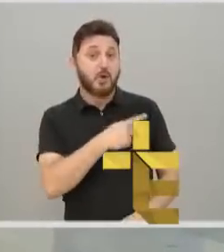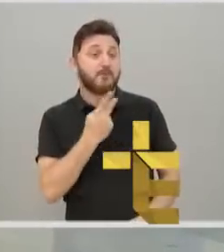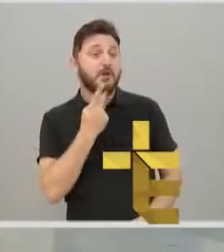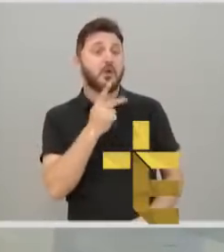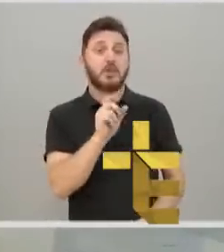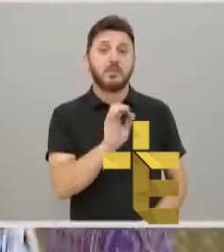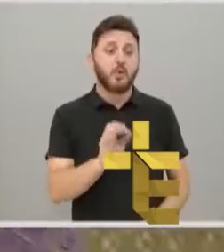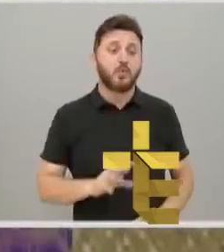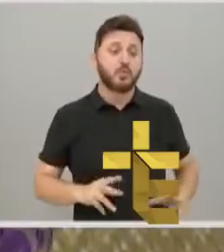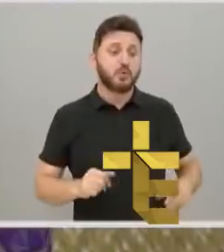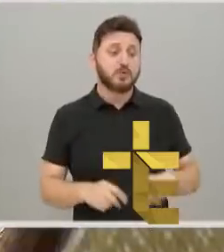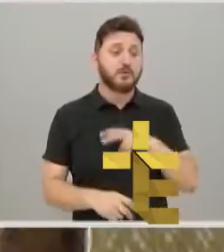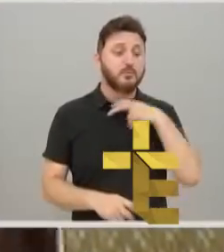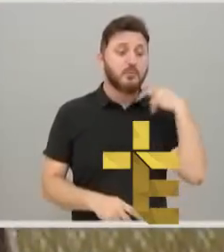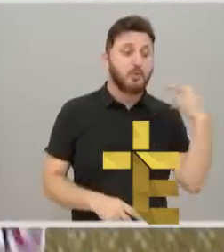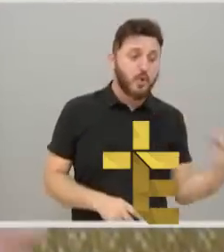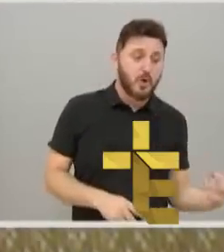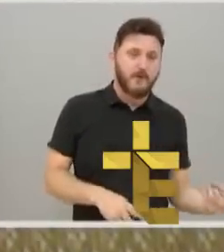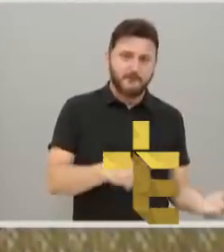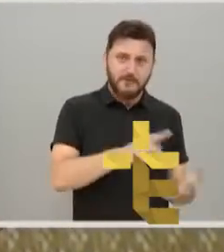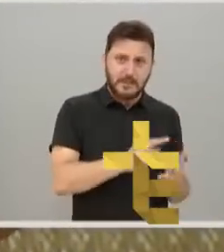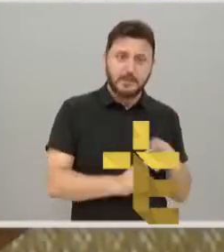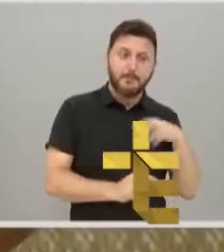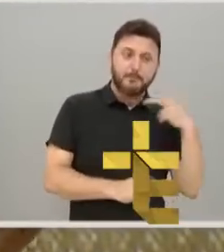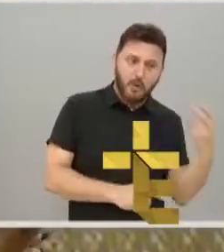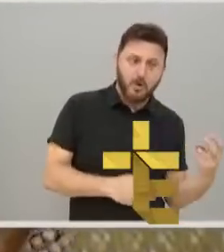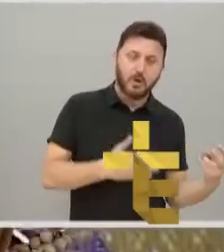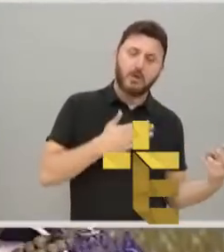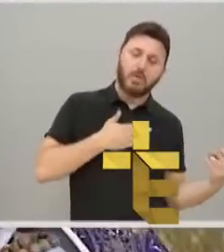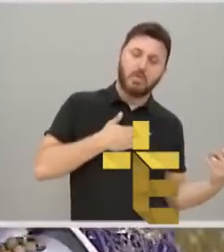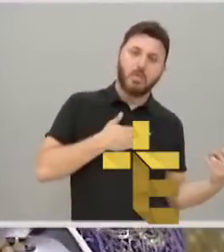Então, viver é adesão,